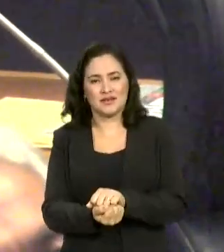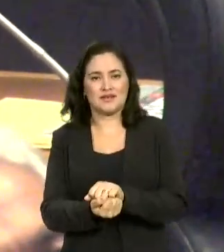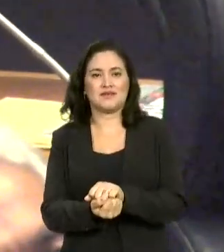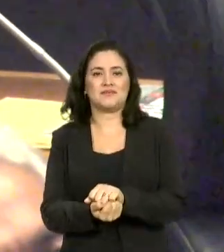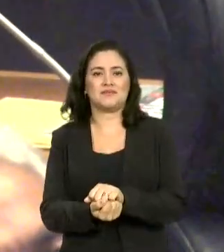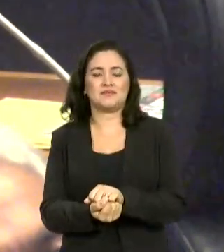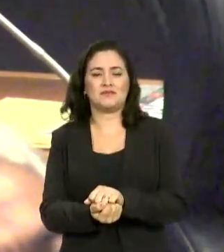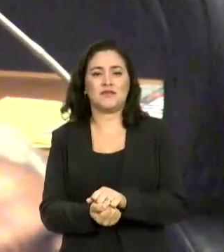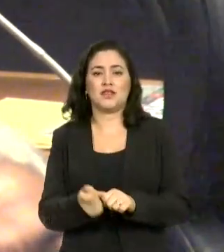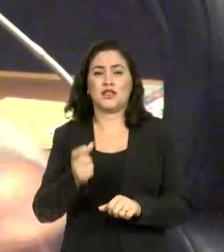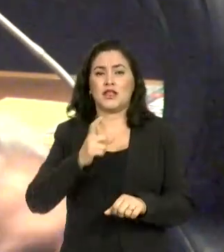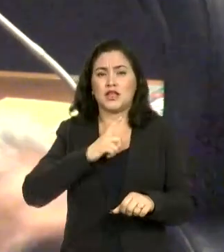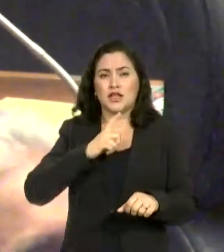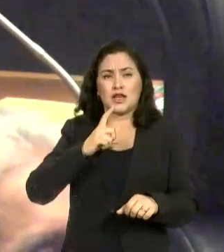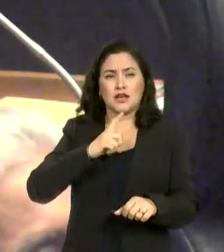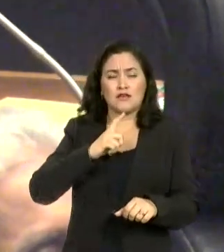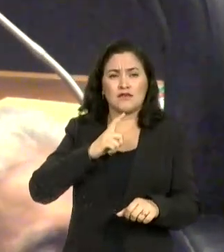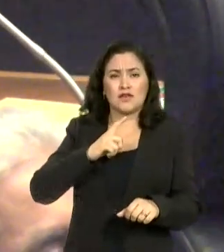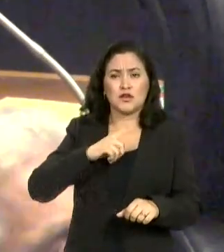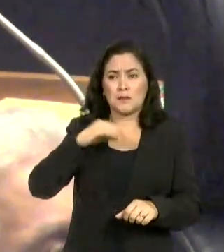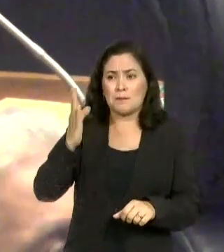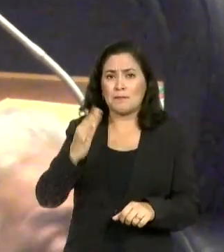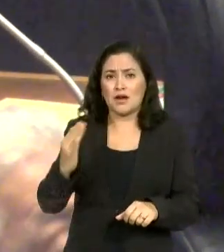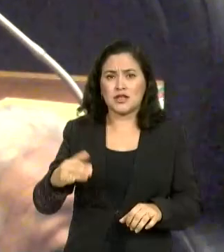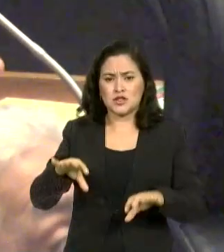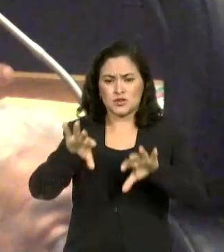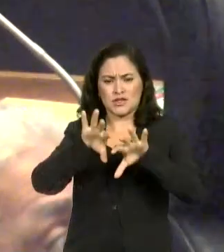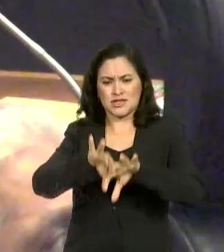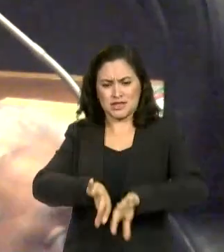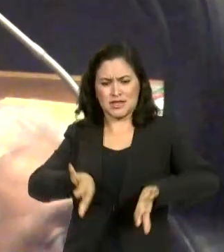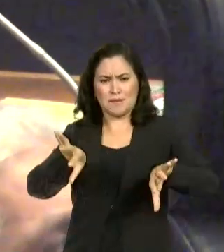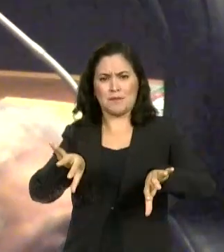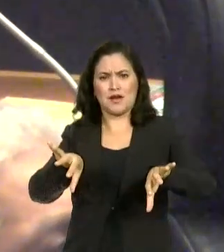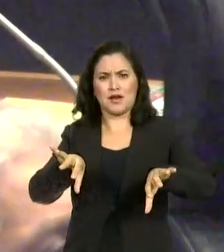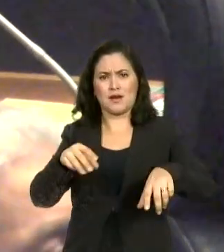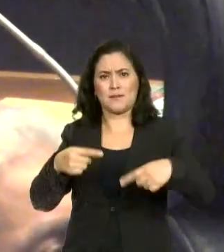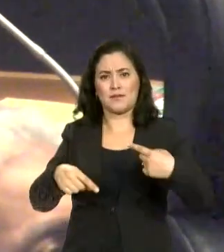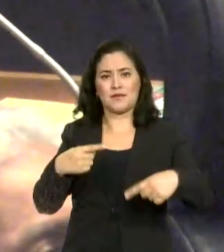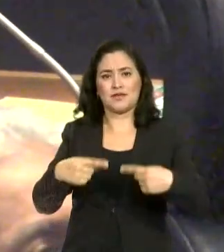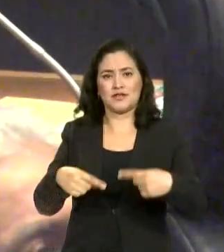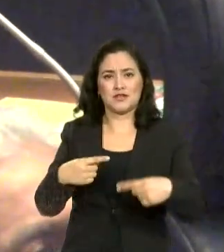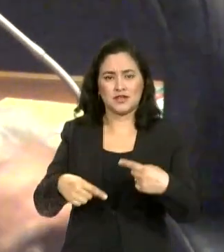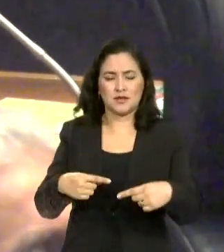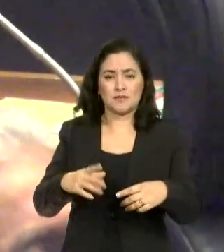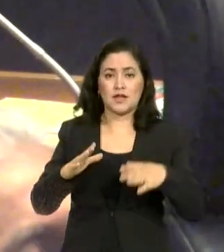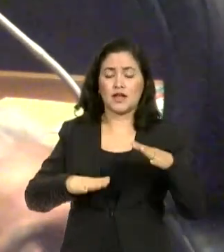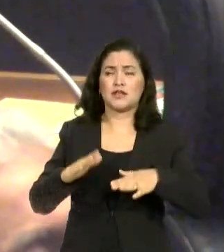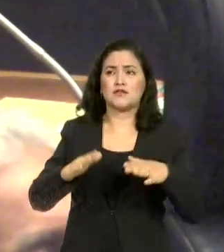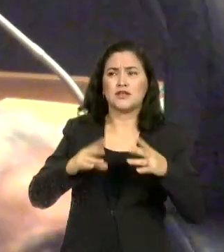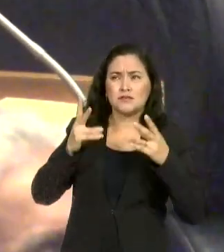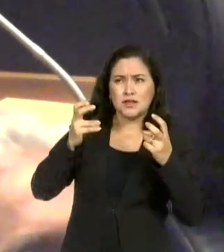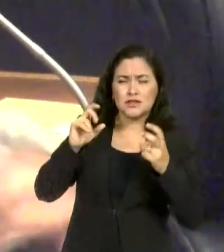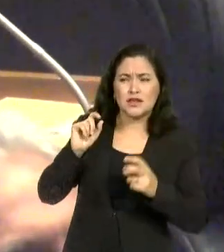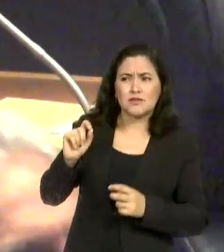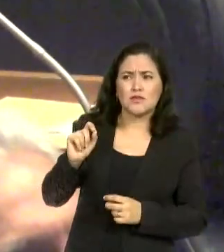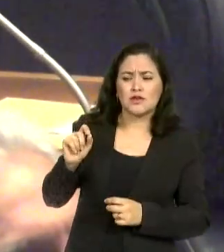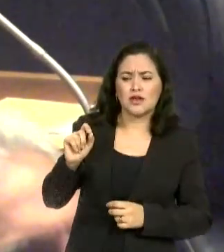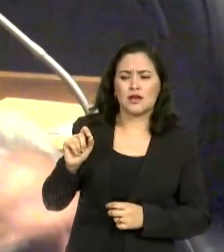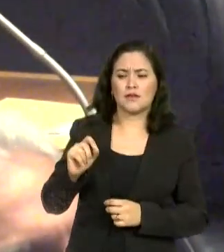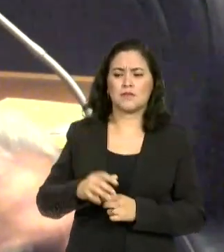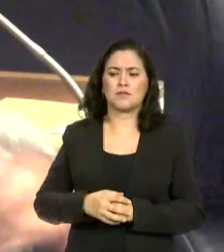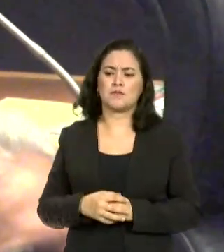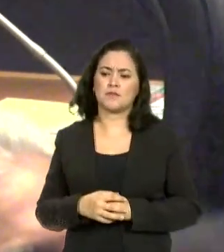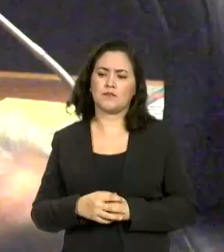divergências políticas no campo nacional, onde, que às vezes até vejo no caso de Vossa Excelência, que você